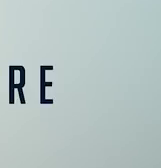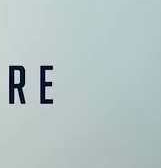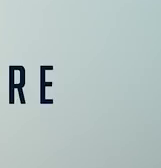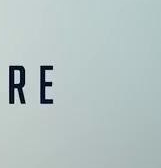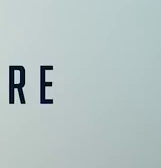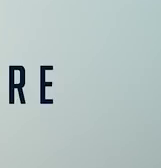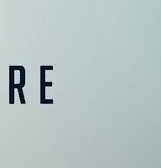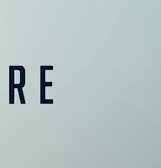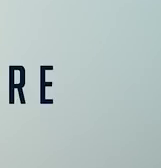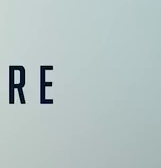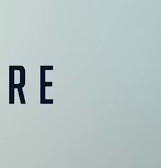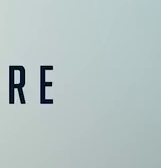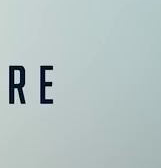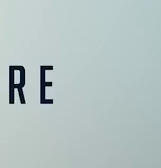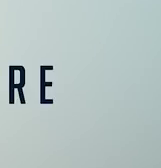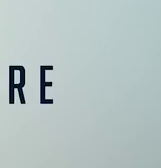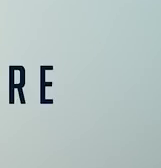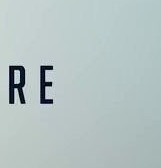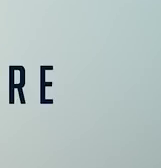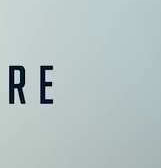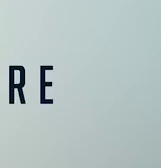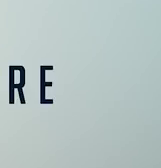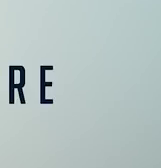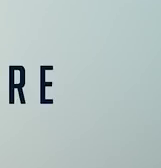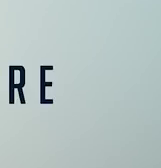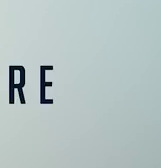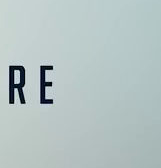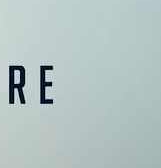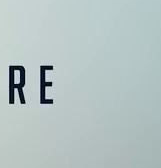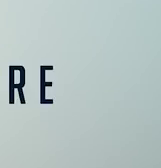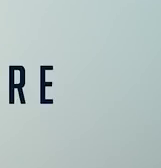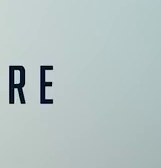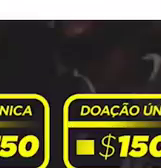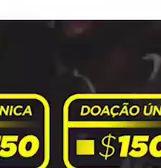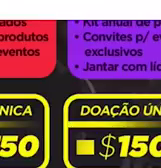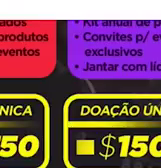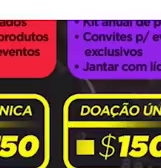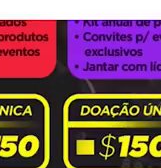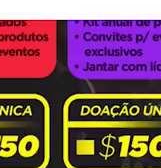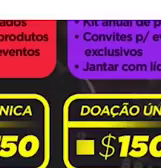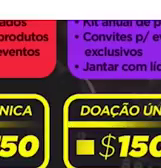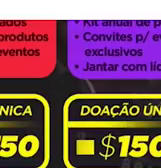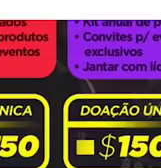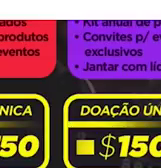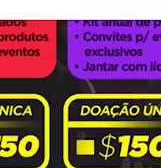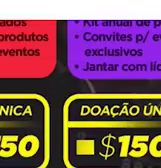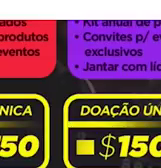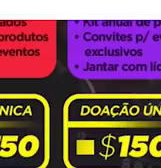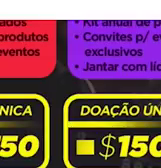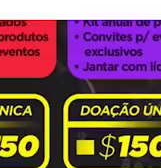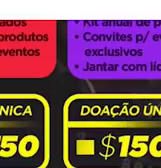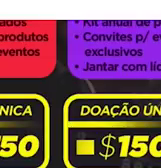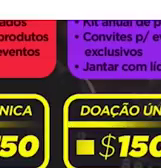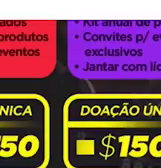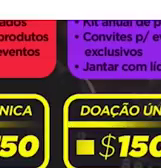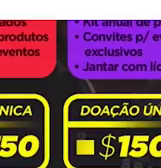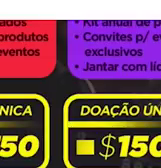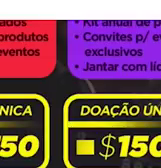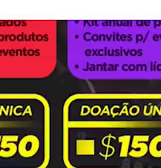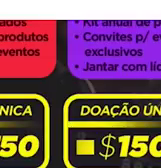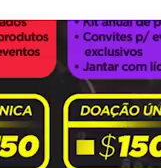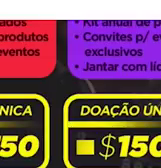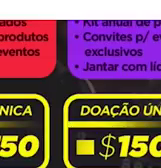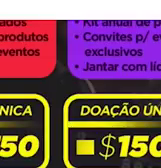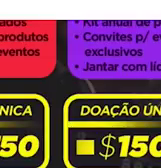youtube.com/mblivre. Precisamos da sua ajuda. Acesse mbl.org.br/contribua.